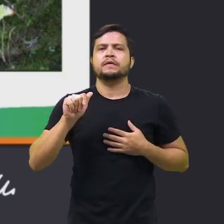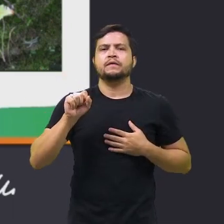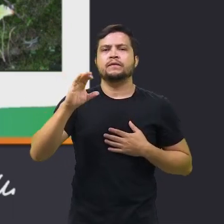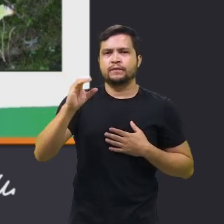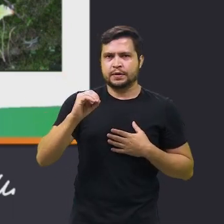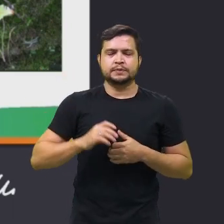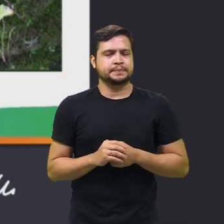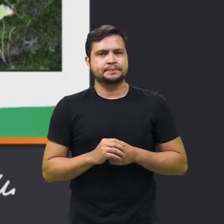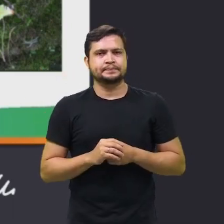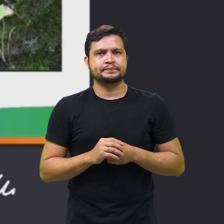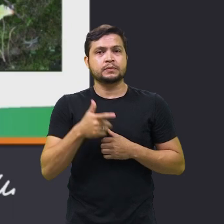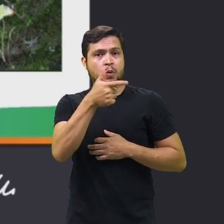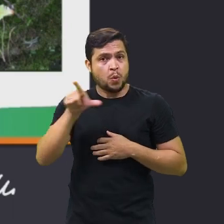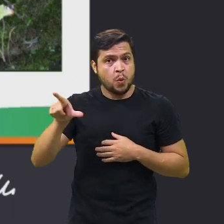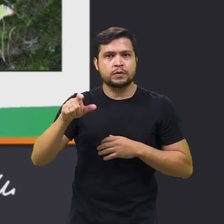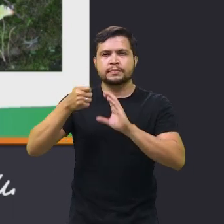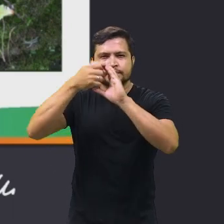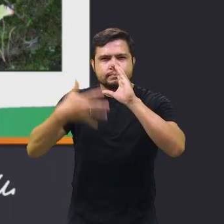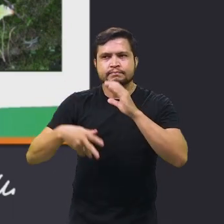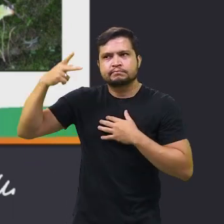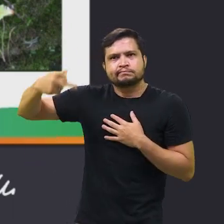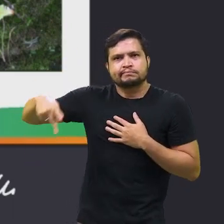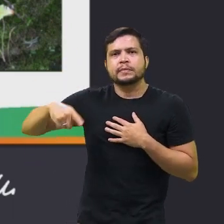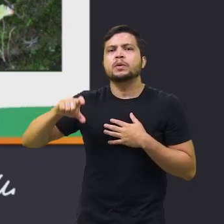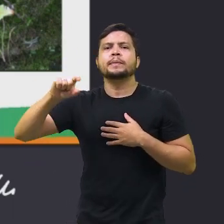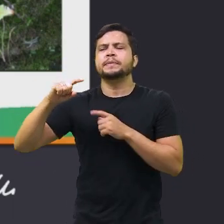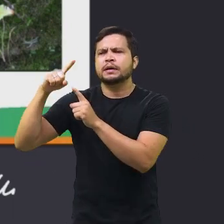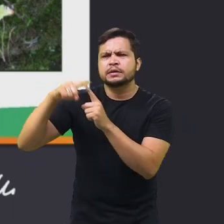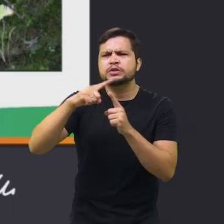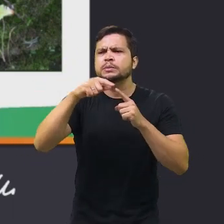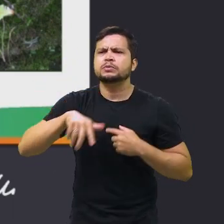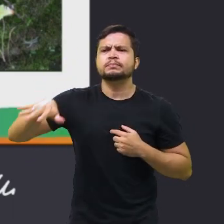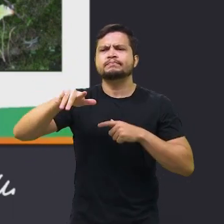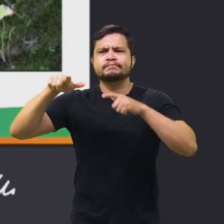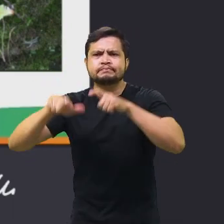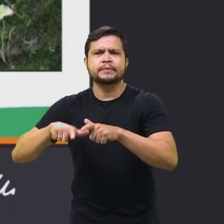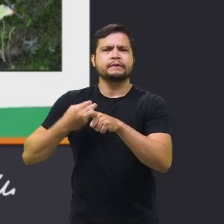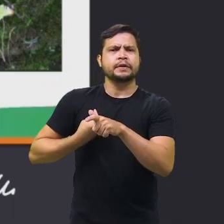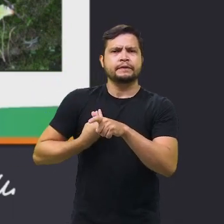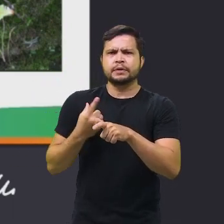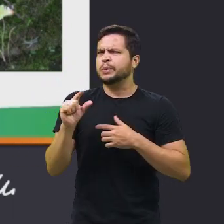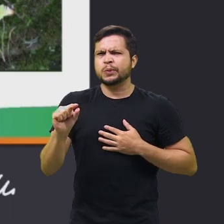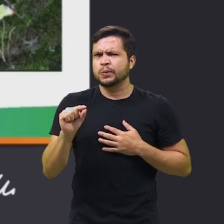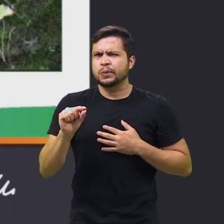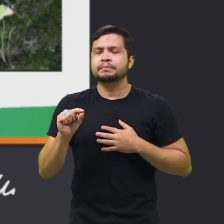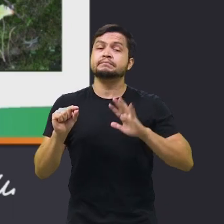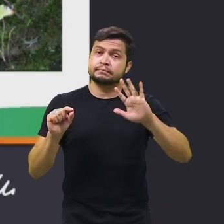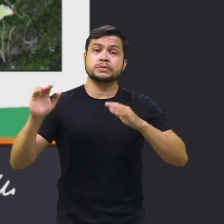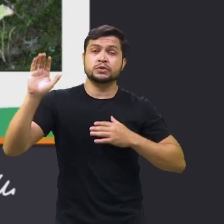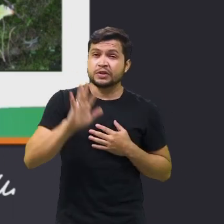Outra característica importante que é interessante a gente falar, o tipo de ambiente em que essas plantas vivem, que é um ambiente, em